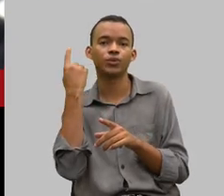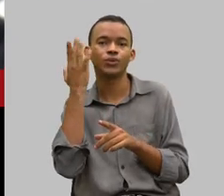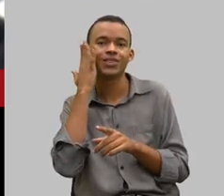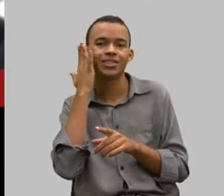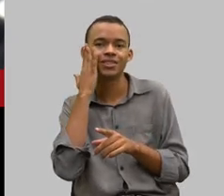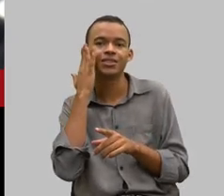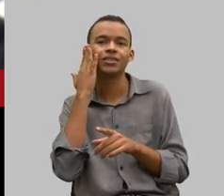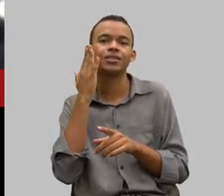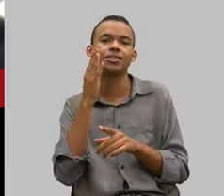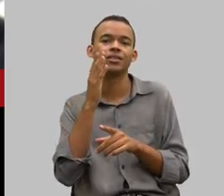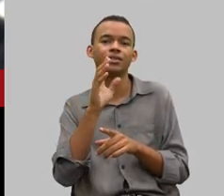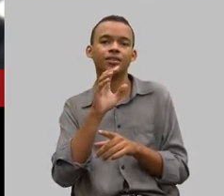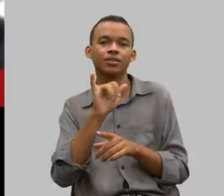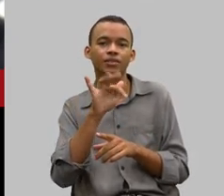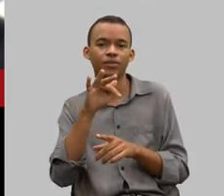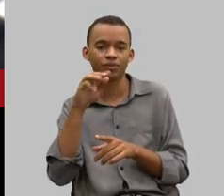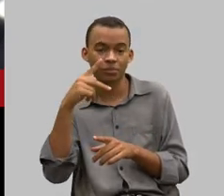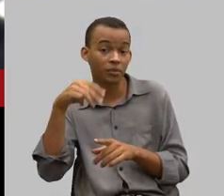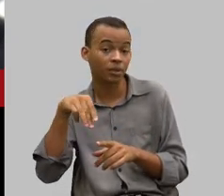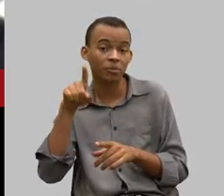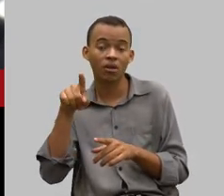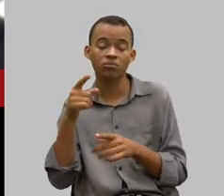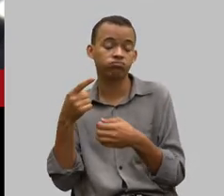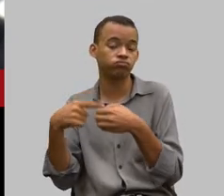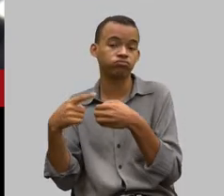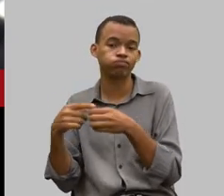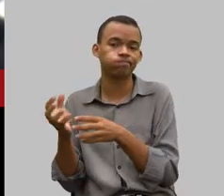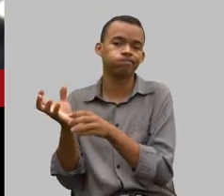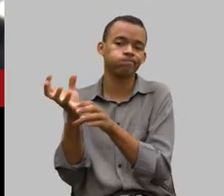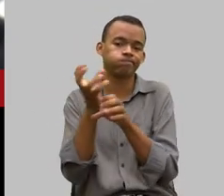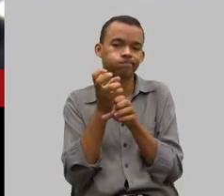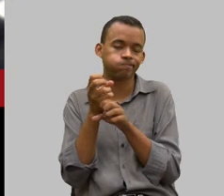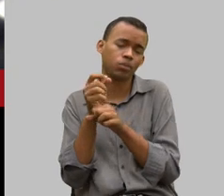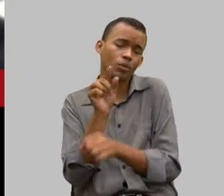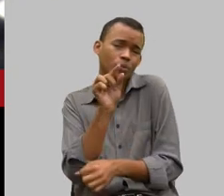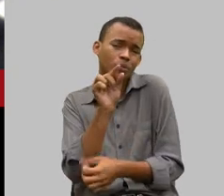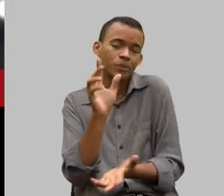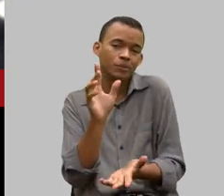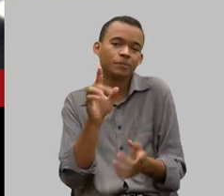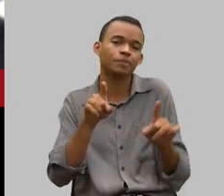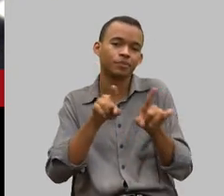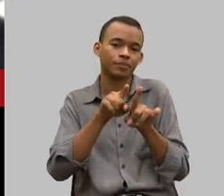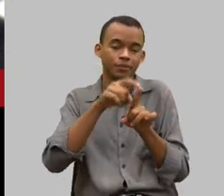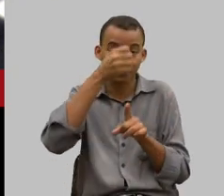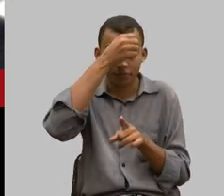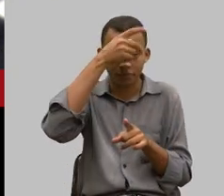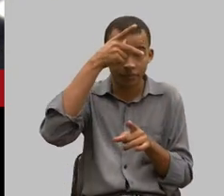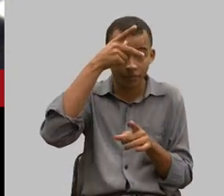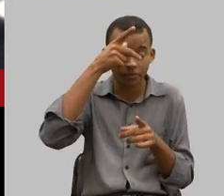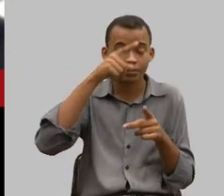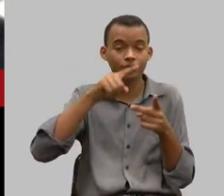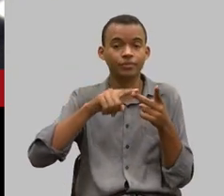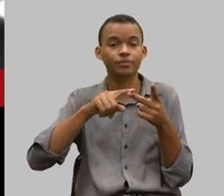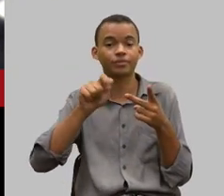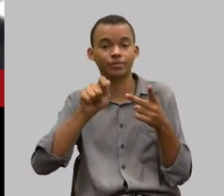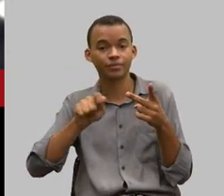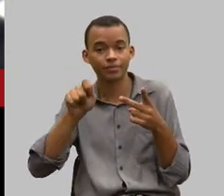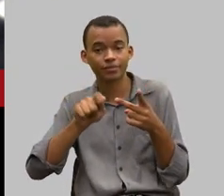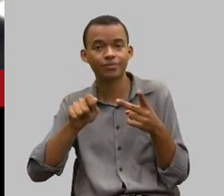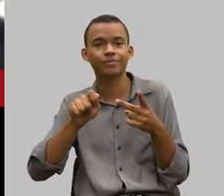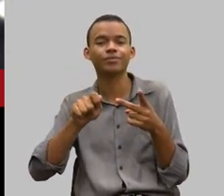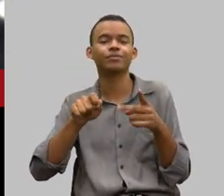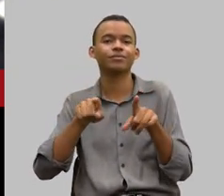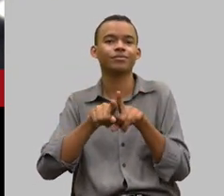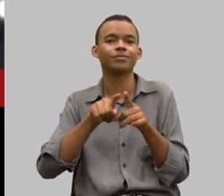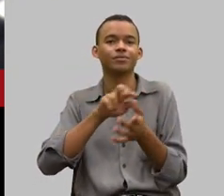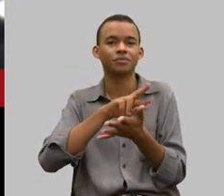tem de arrecadação lá no município é pouco e os nossos prefeitos e associações e vereadores ficam nos cobrando a todo tempo esse recurso chegar o